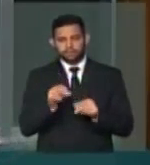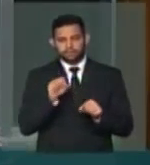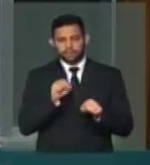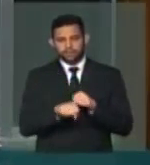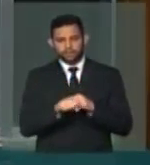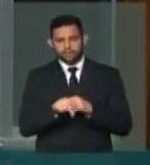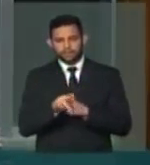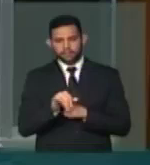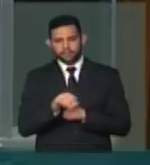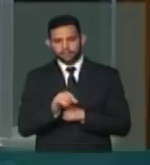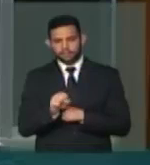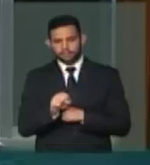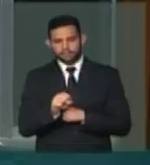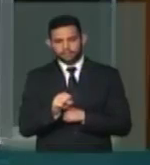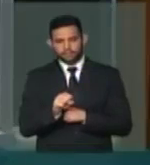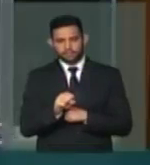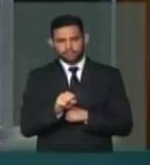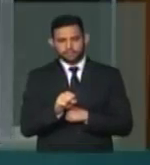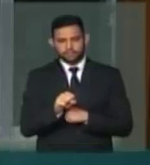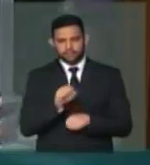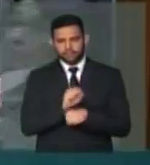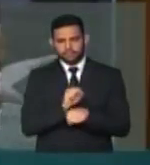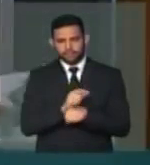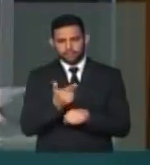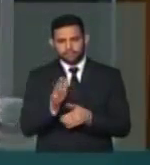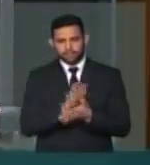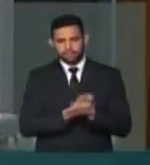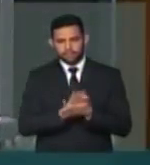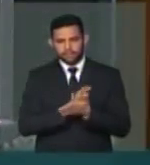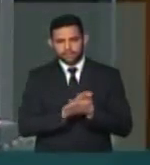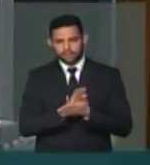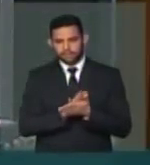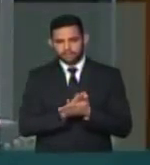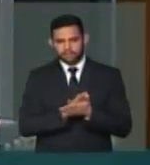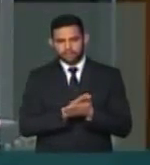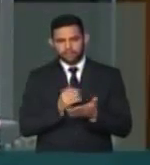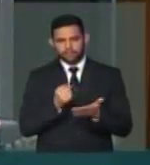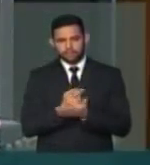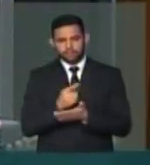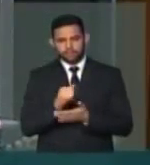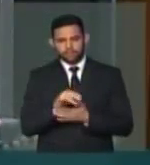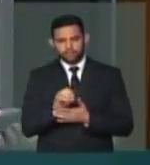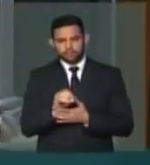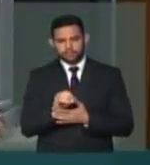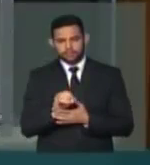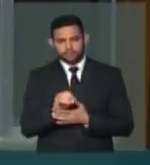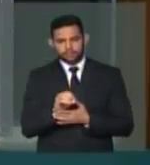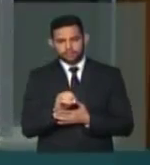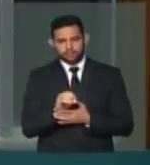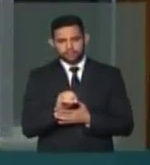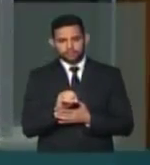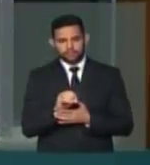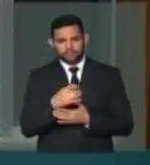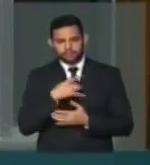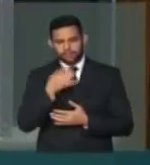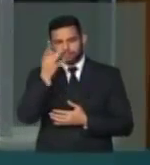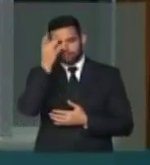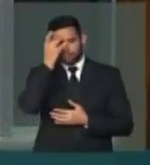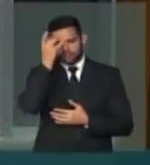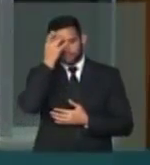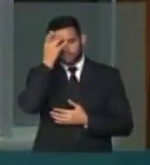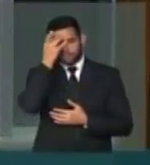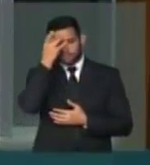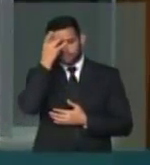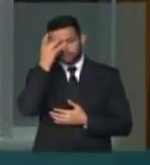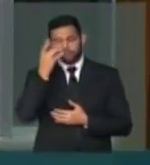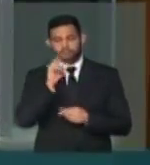dos ovos de ouro. Daqui a pouco não vai ter mais de quem tirar imposto. Então, essa consciência